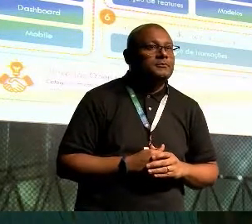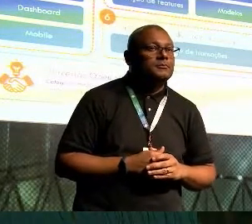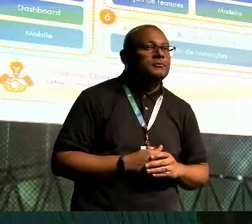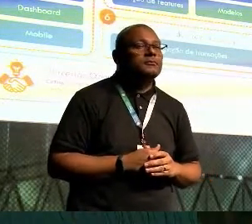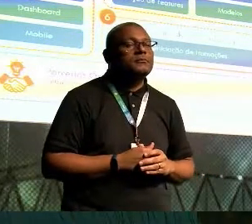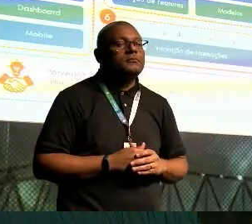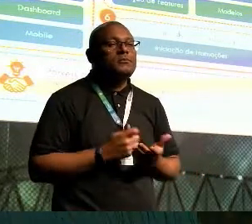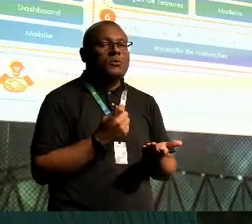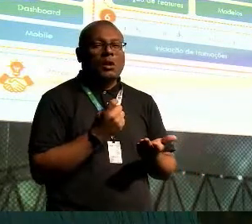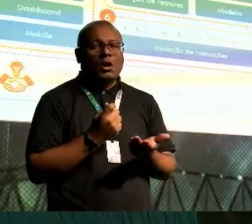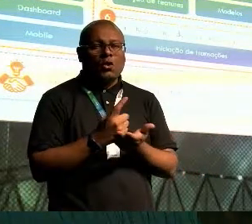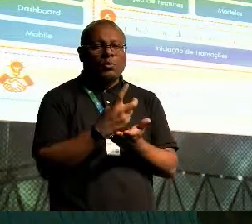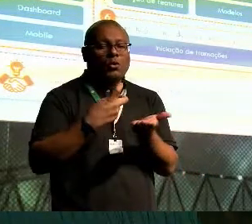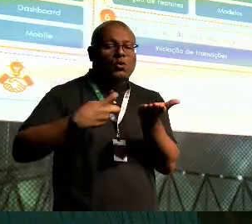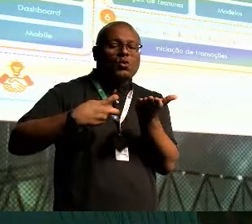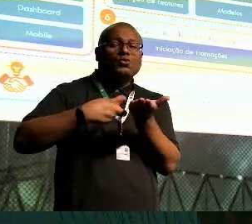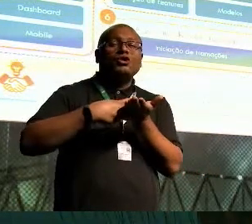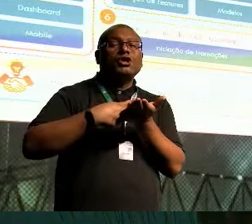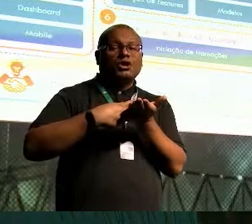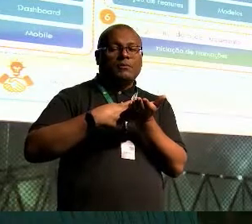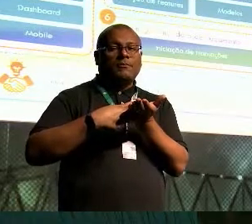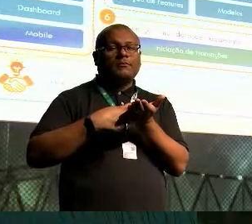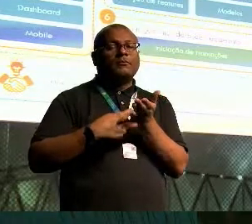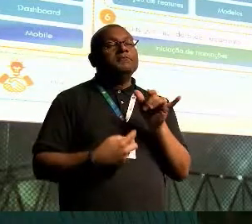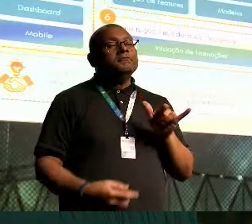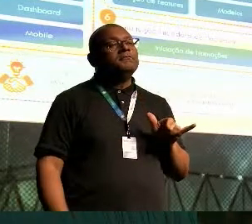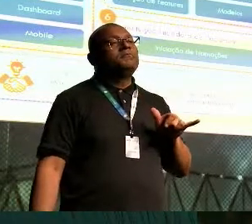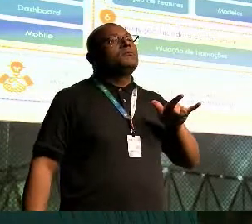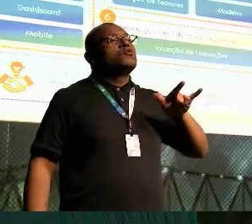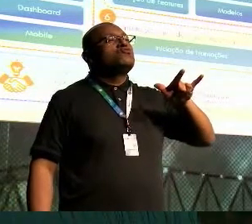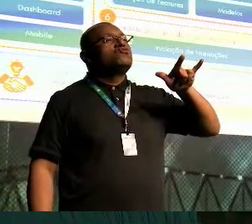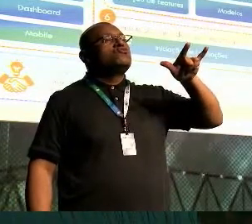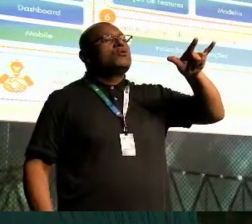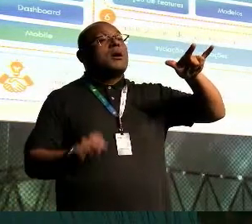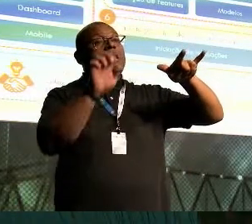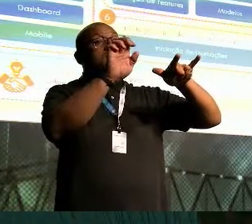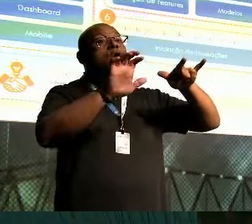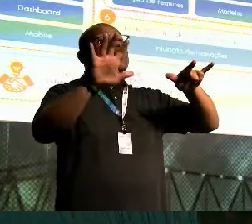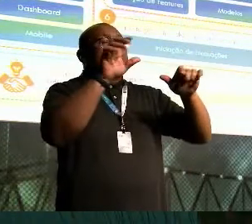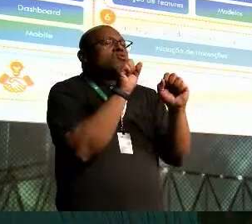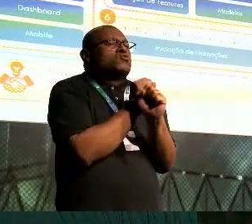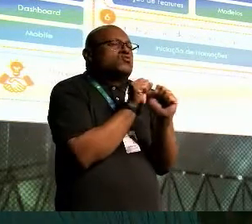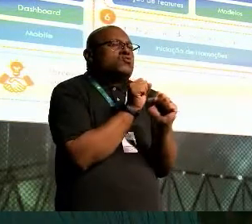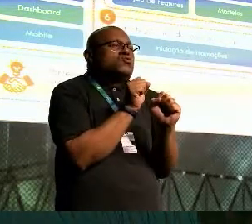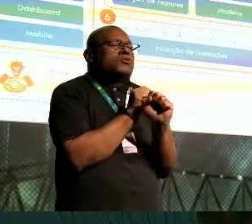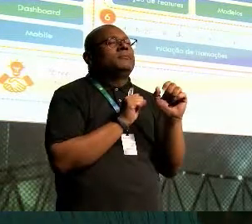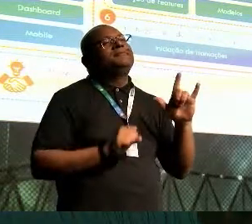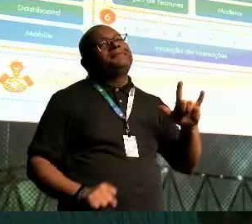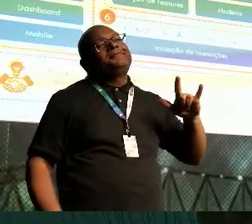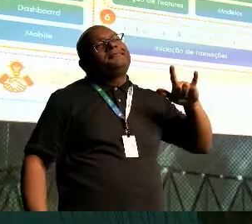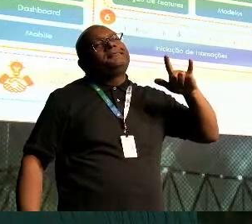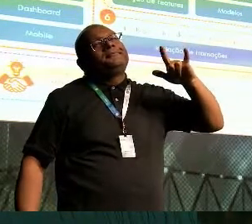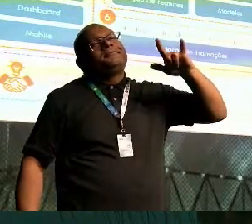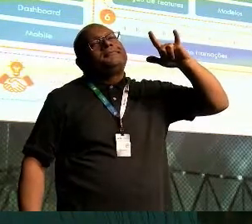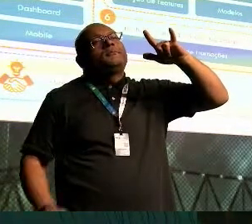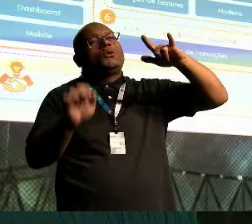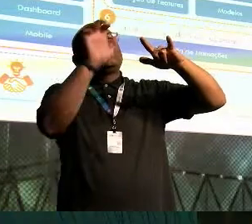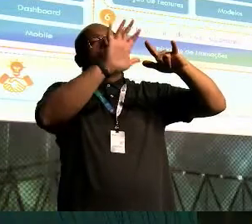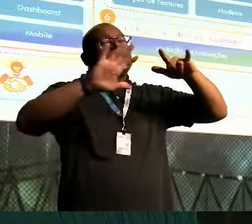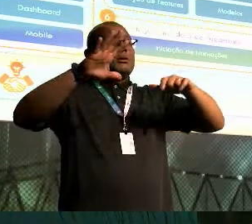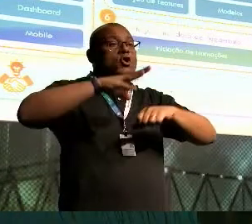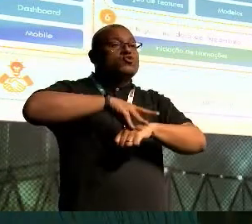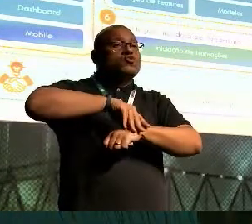usuário comprou uma passagem para Europa no inverno, tá? Para a